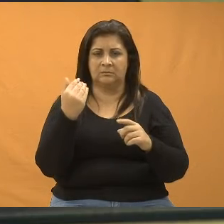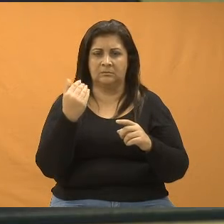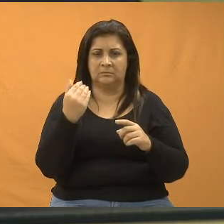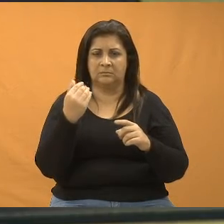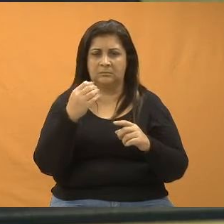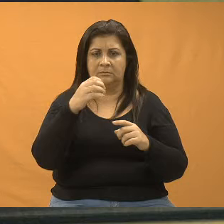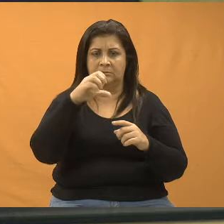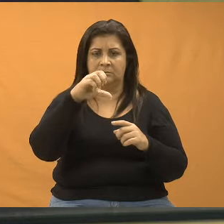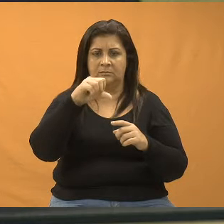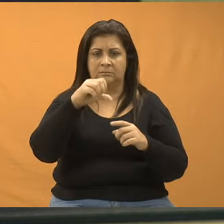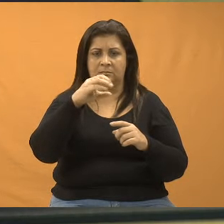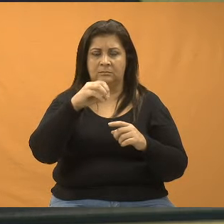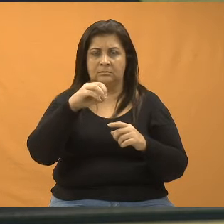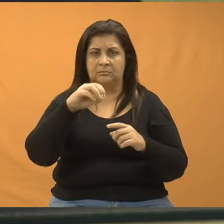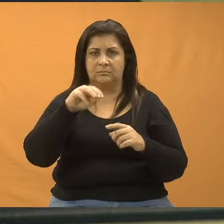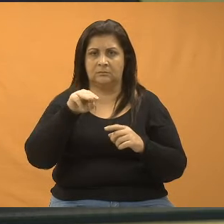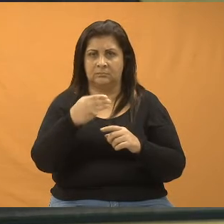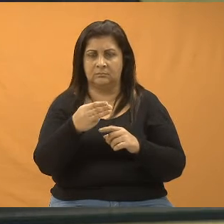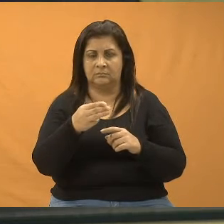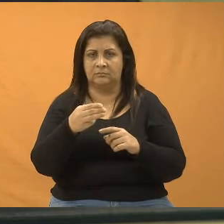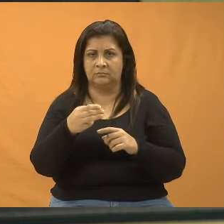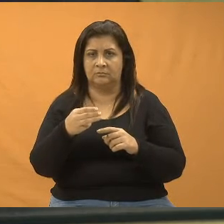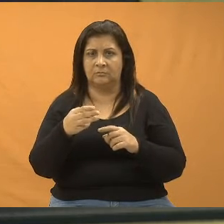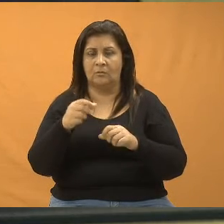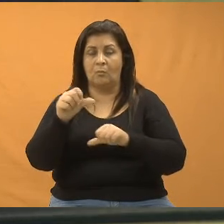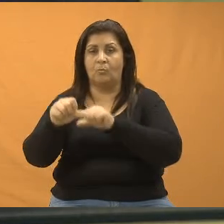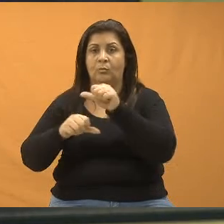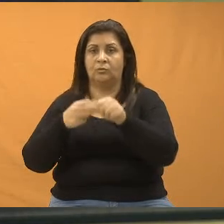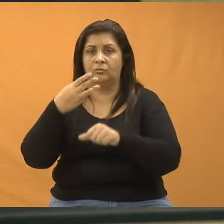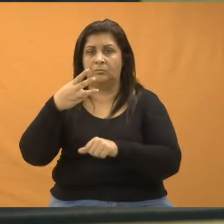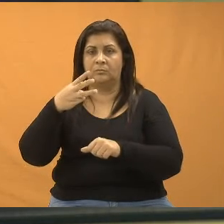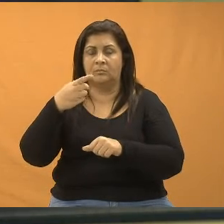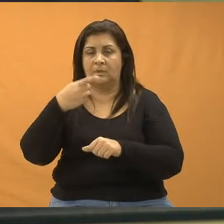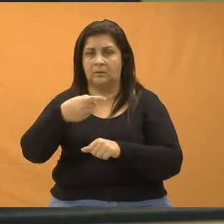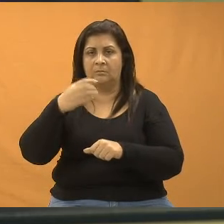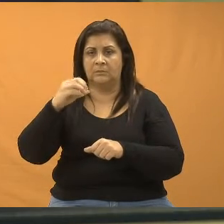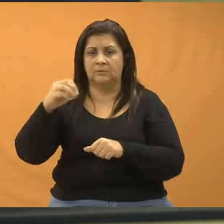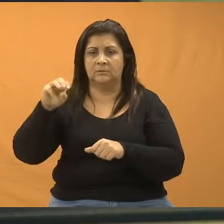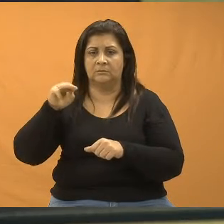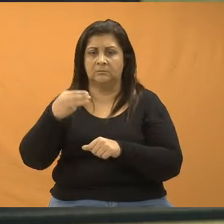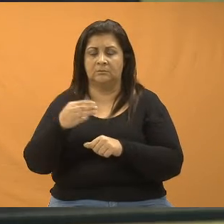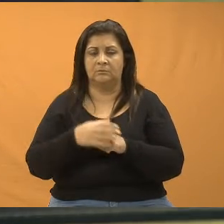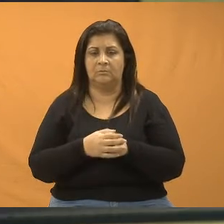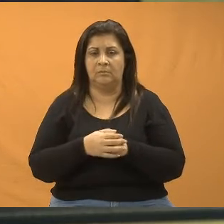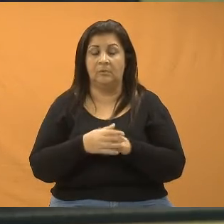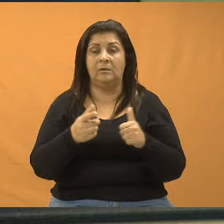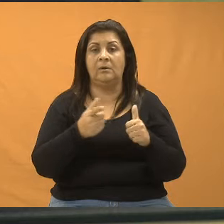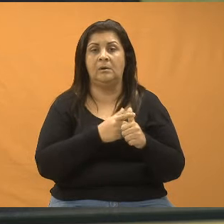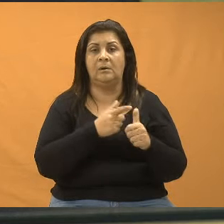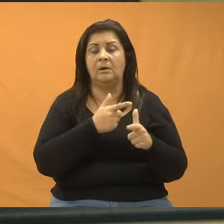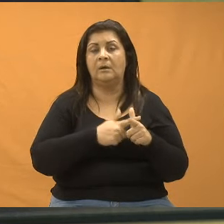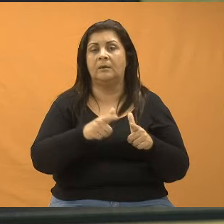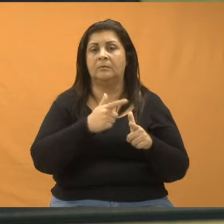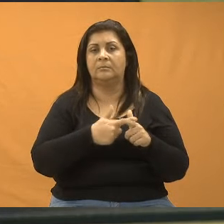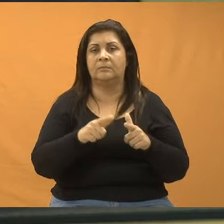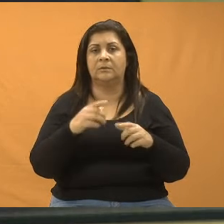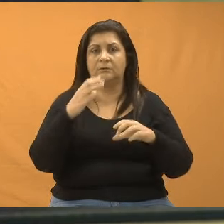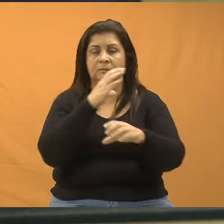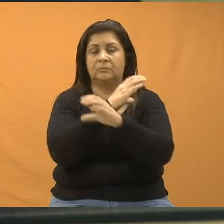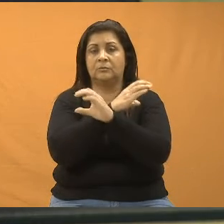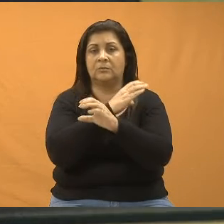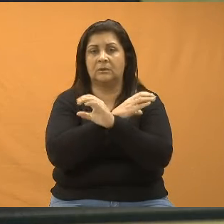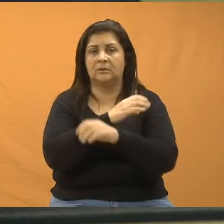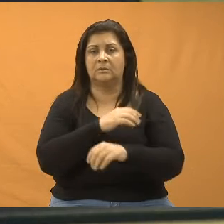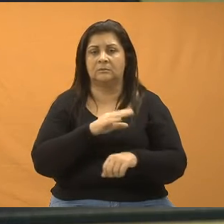90 para 100. Foi feito um empréstimo com a Caixa Econômica Federal, em novembro de 2016, de mais de 10 milhões de